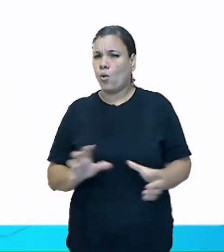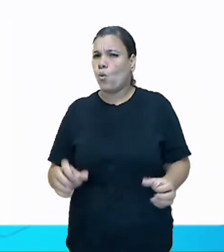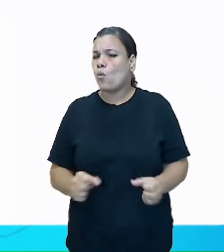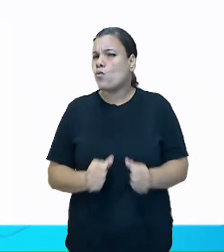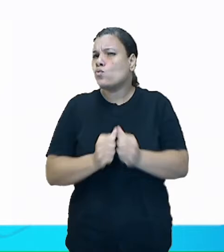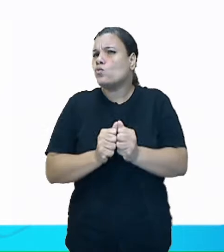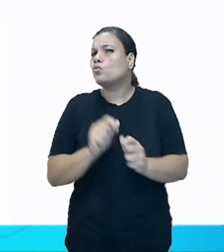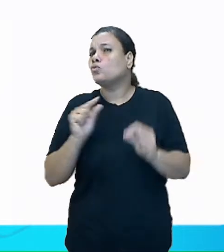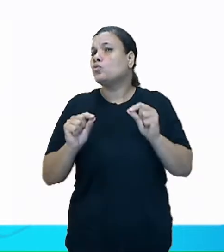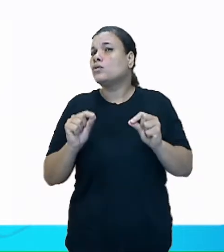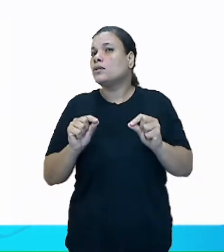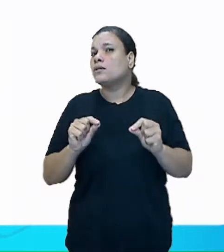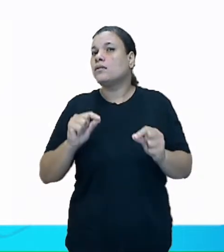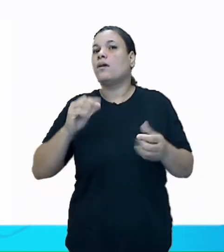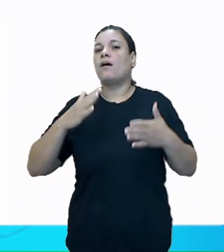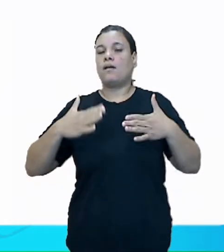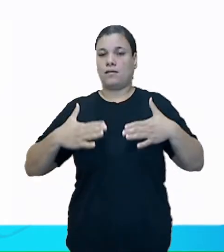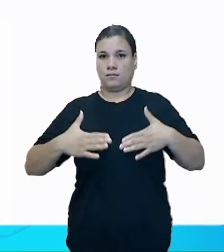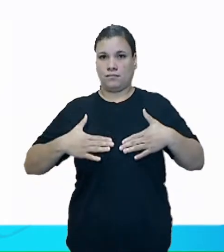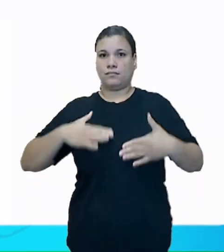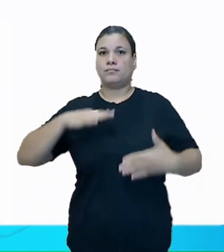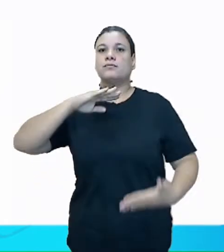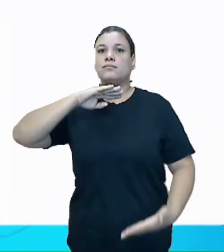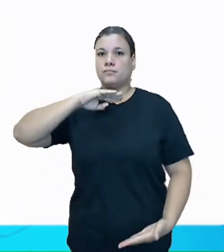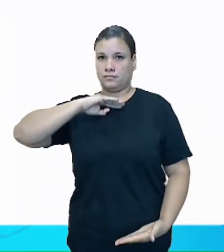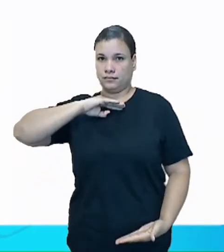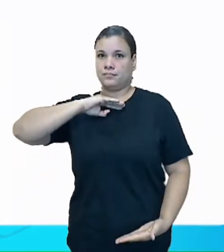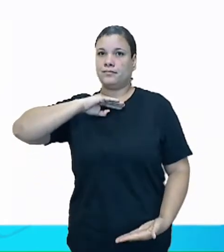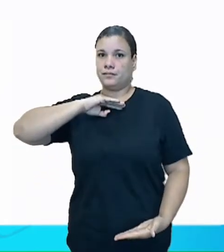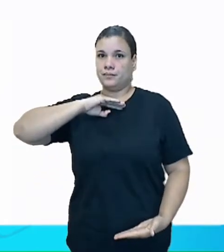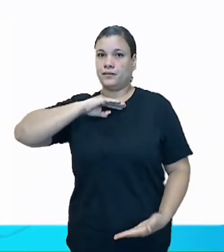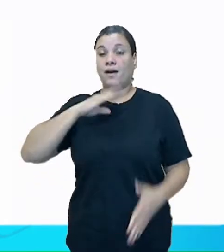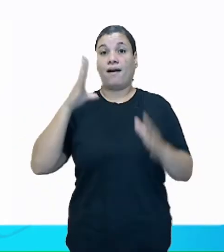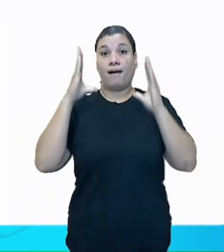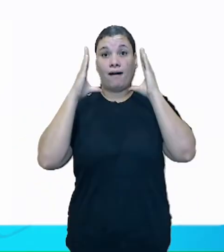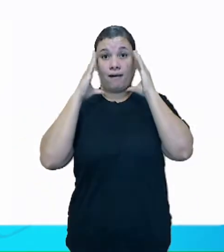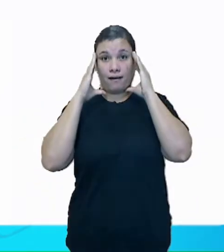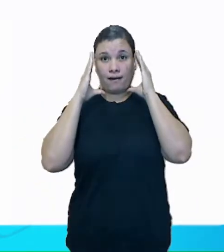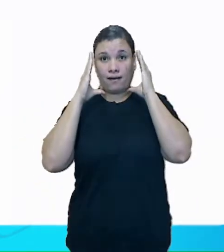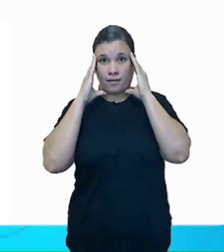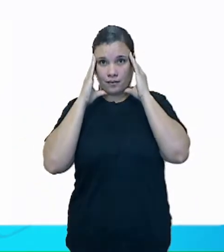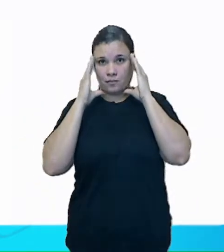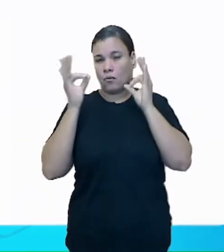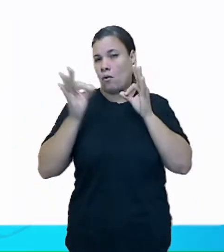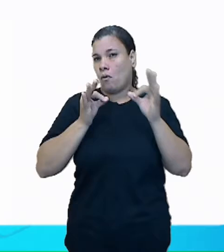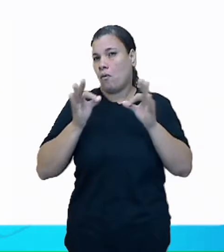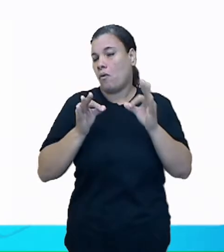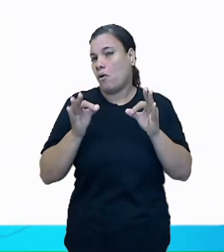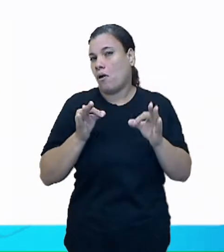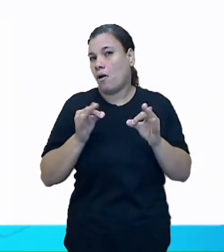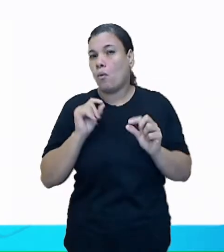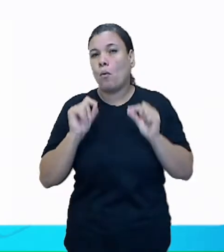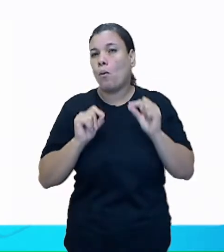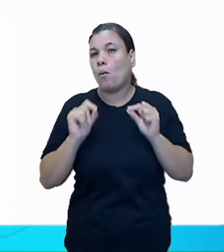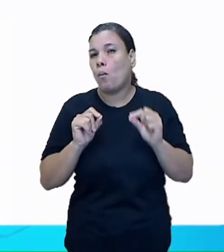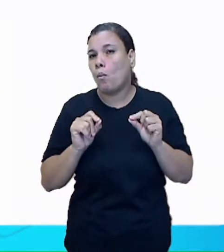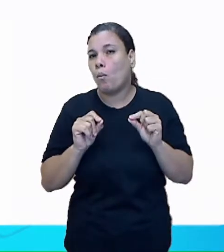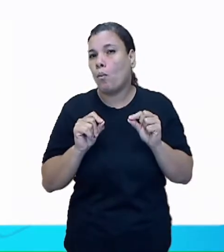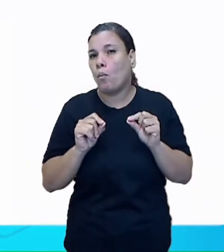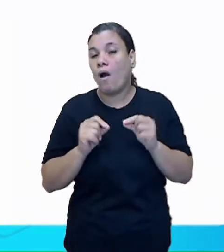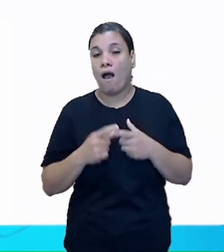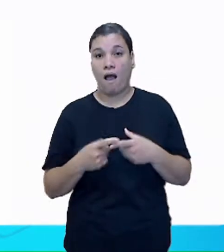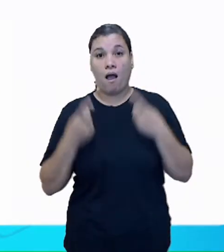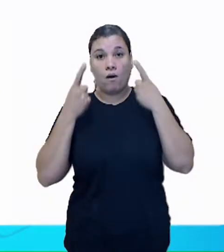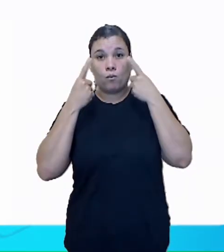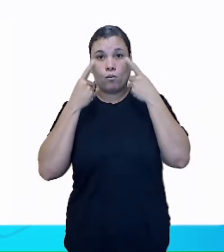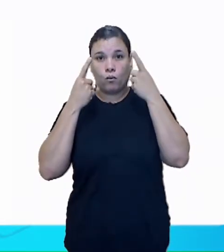deste animal. A cabeça, ela vai estar organizada com os olhos,